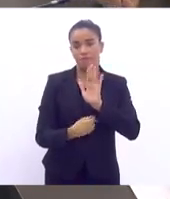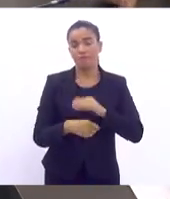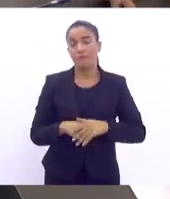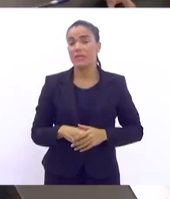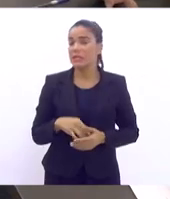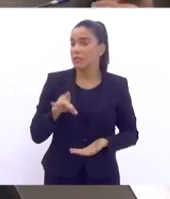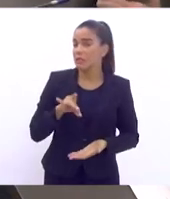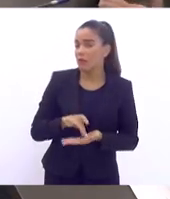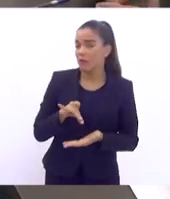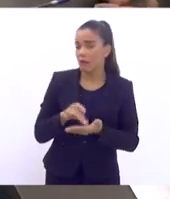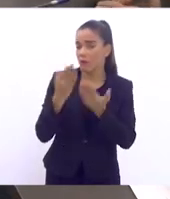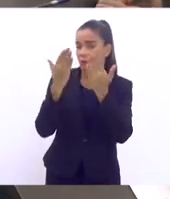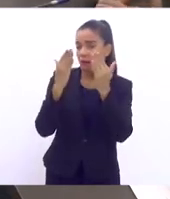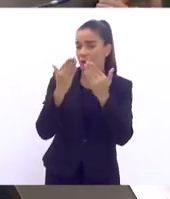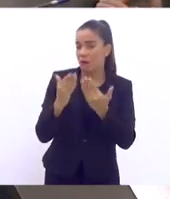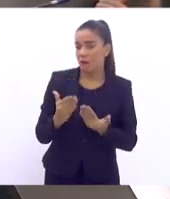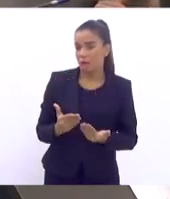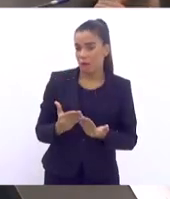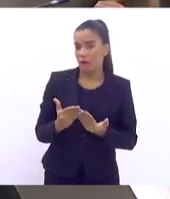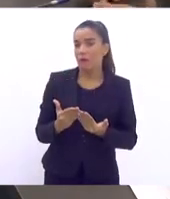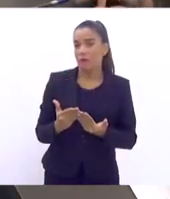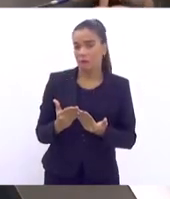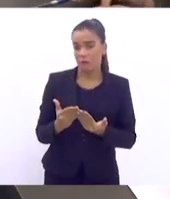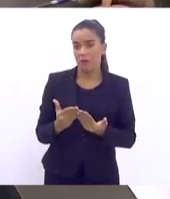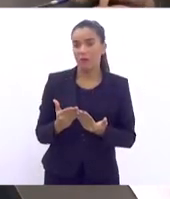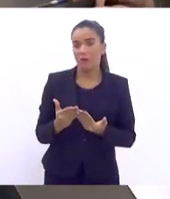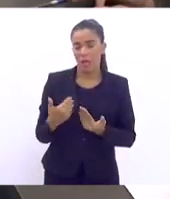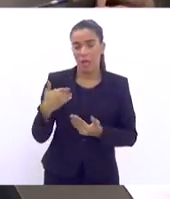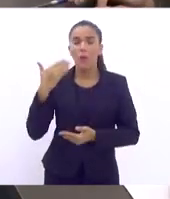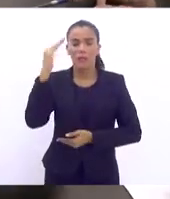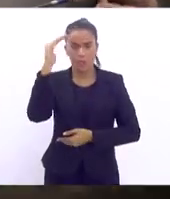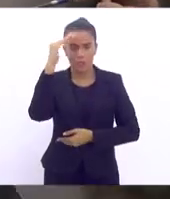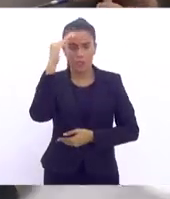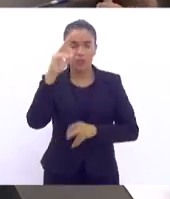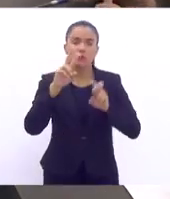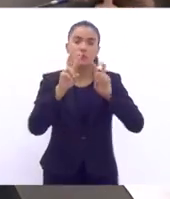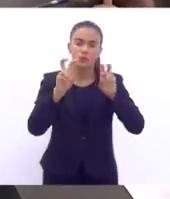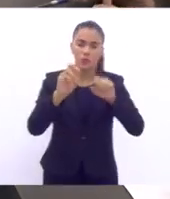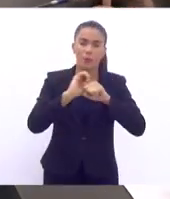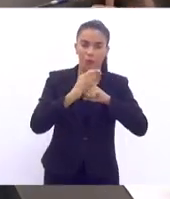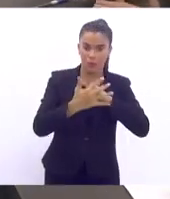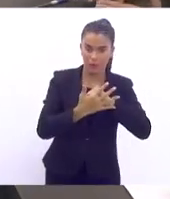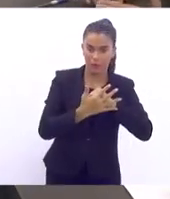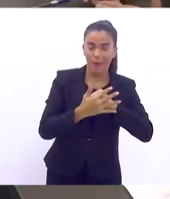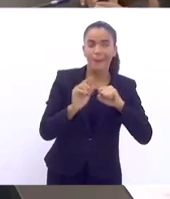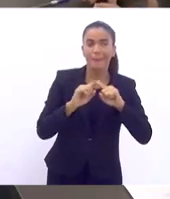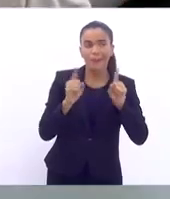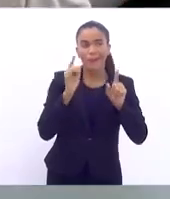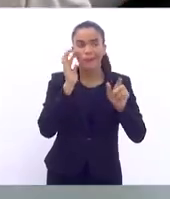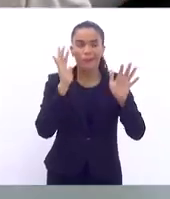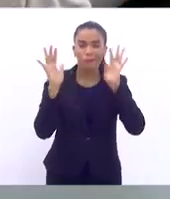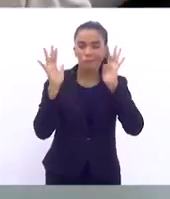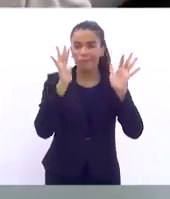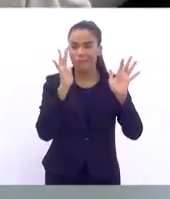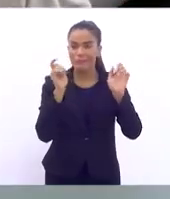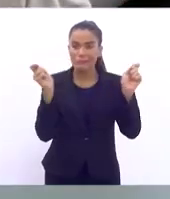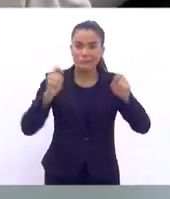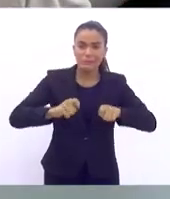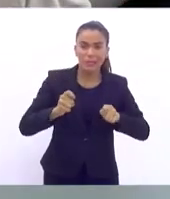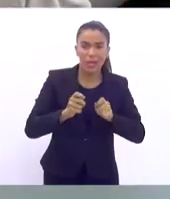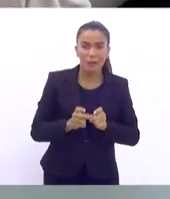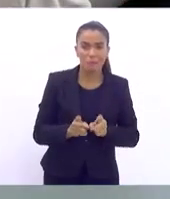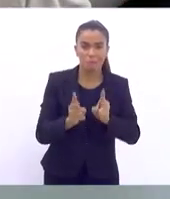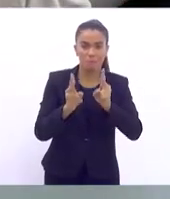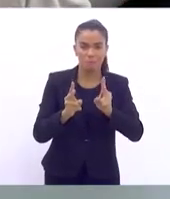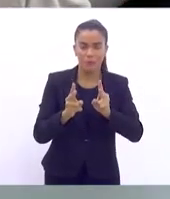tava analisando tem dia que eles extrapolam a questão da corrida mas estava analisando se a mantê-los então só para na